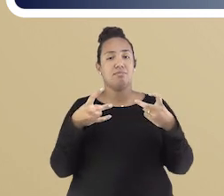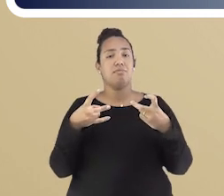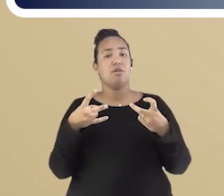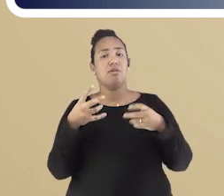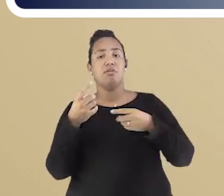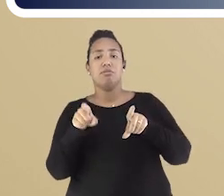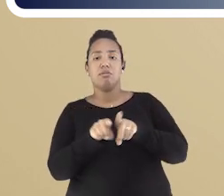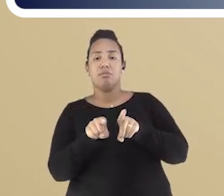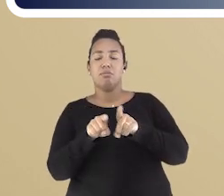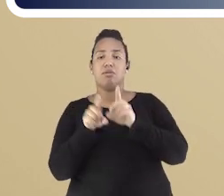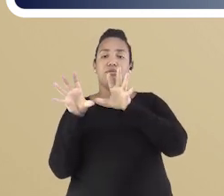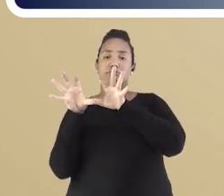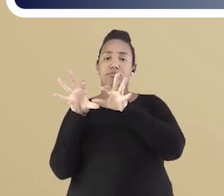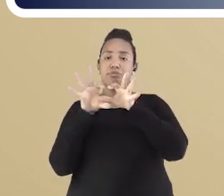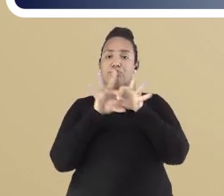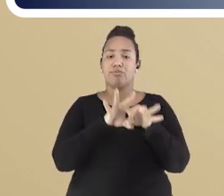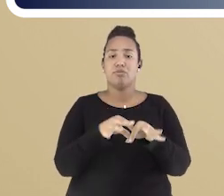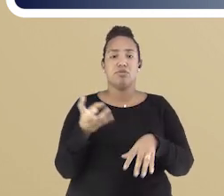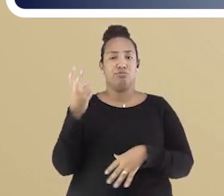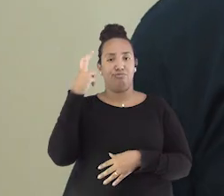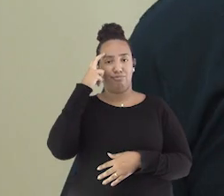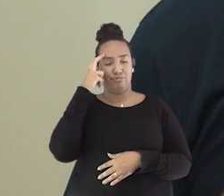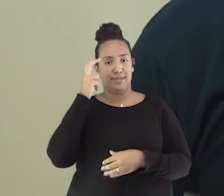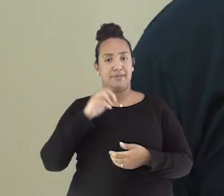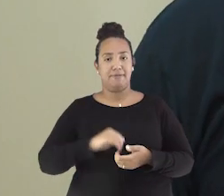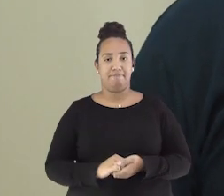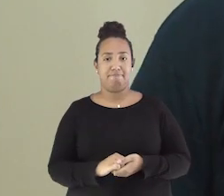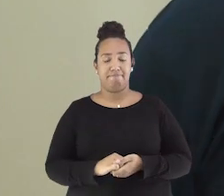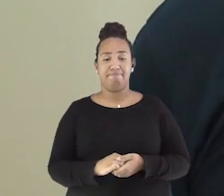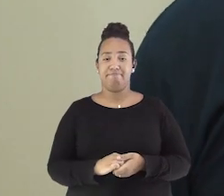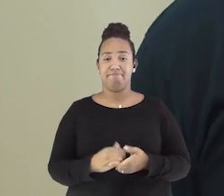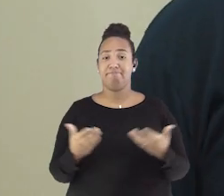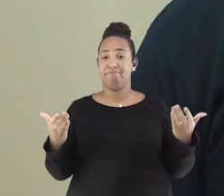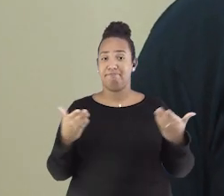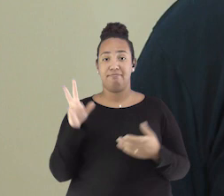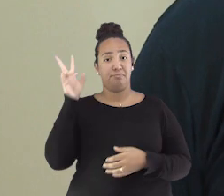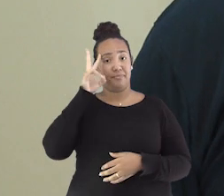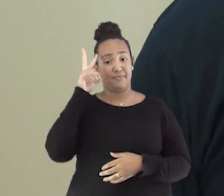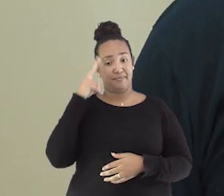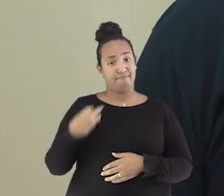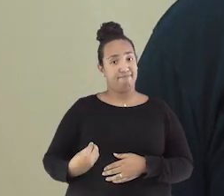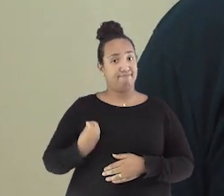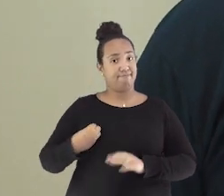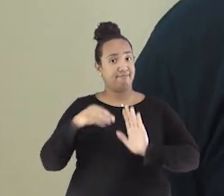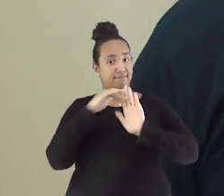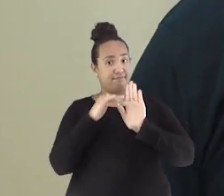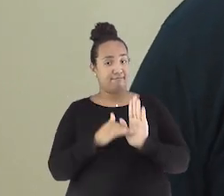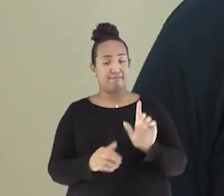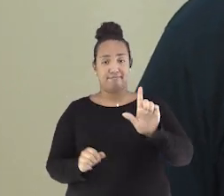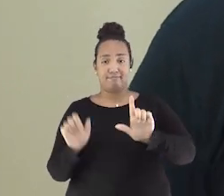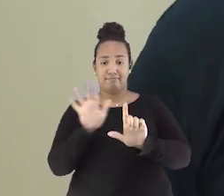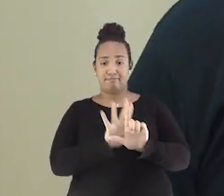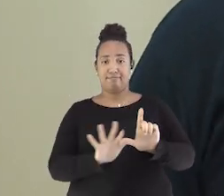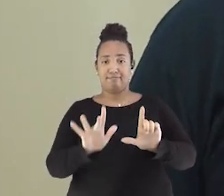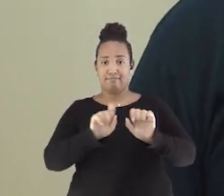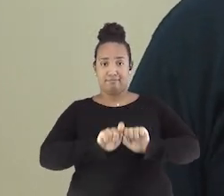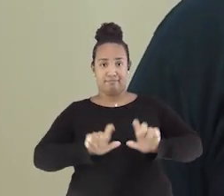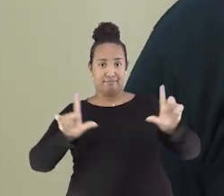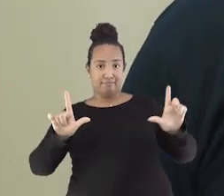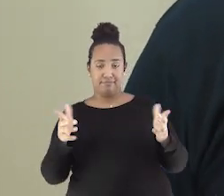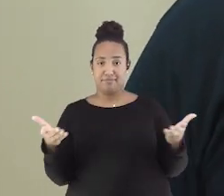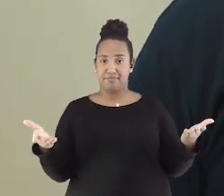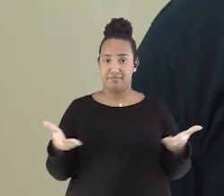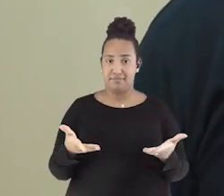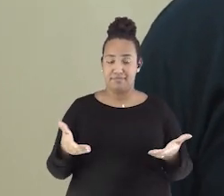apreciação e contextualizá-los culturalmente. E não se esqueça de assinar a nossa lista de presença através do QR Code que está aparecendo aqui na